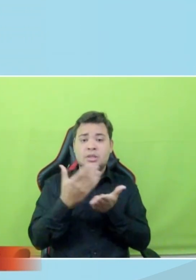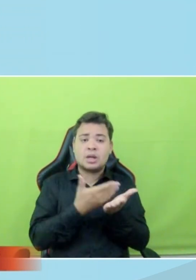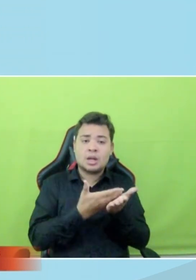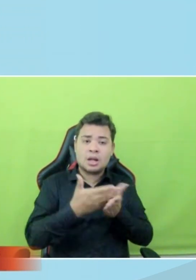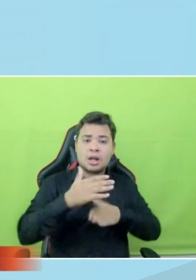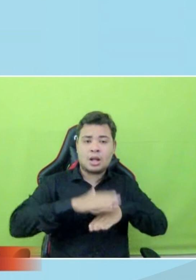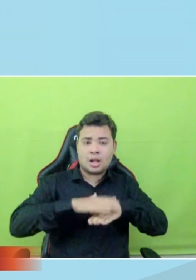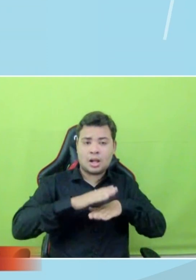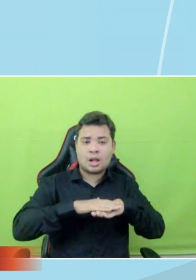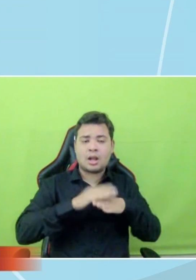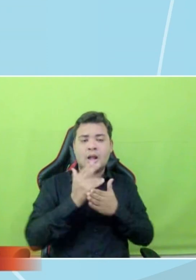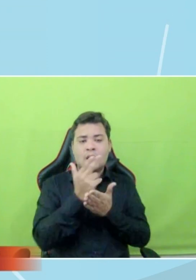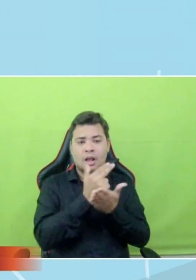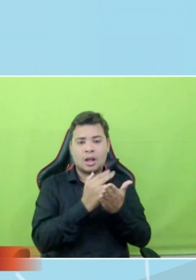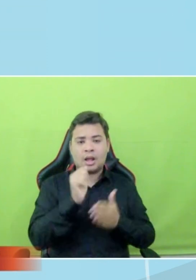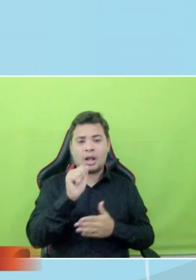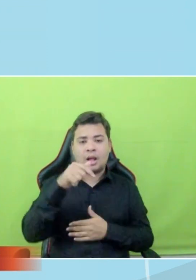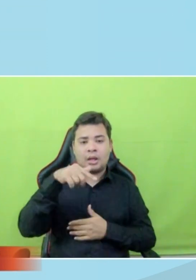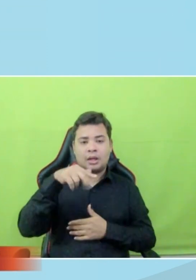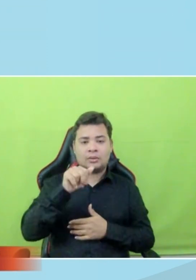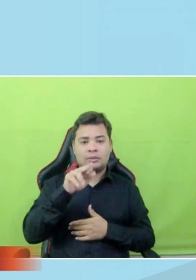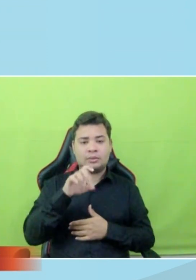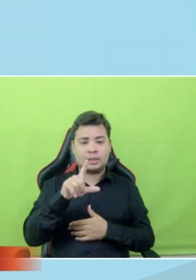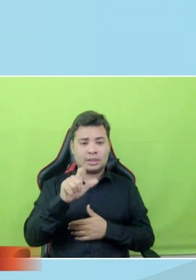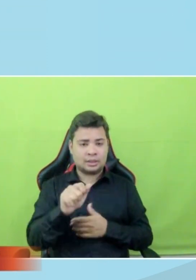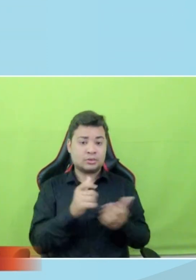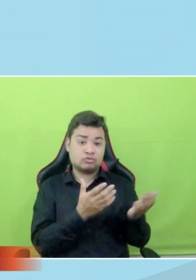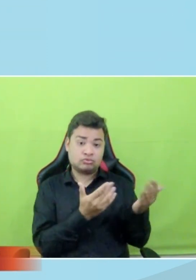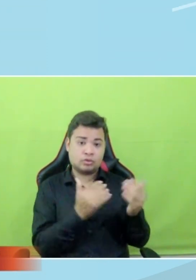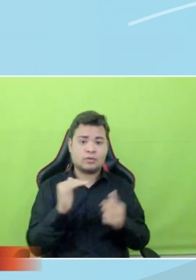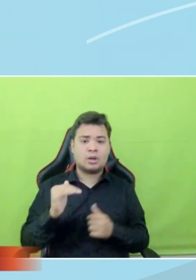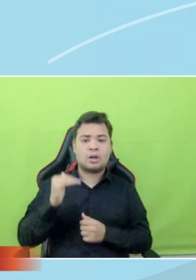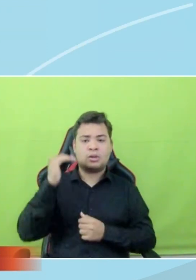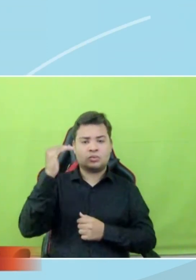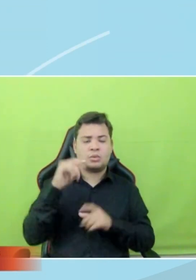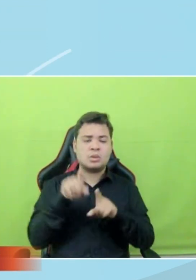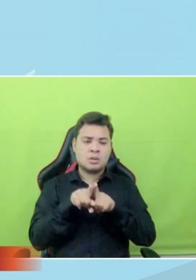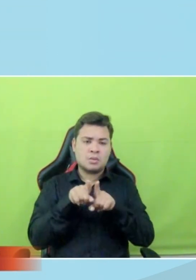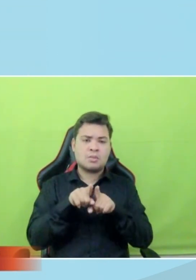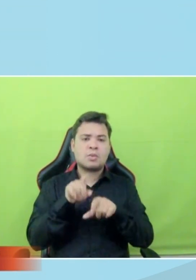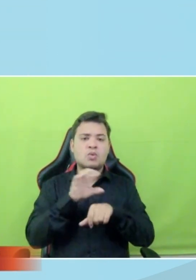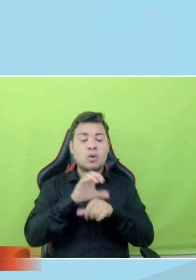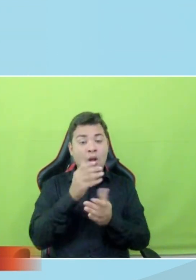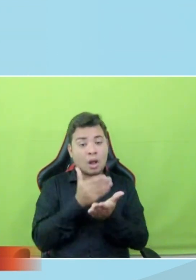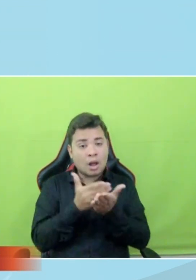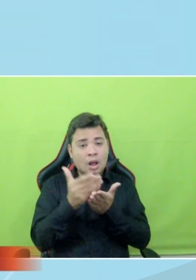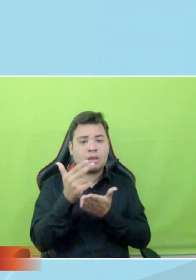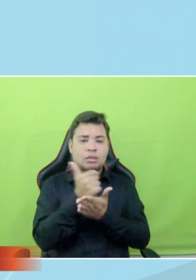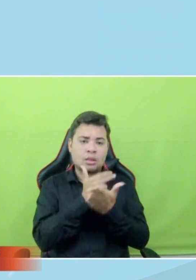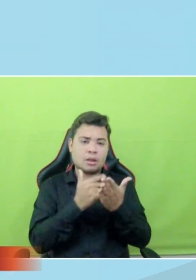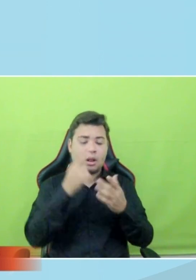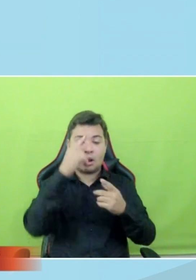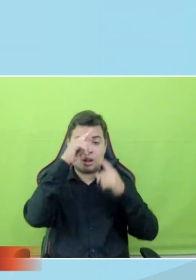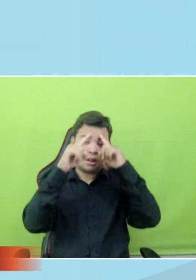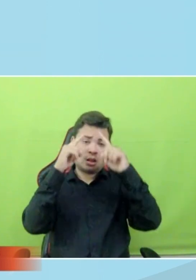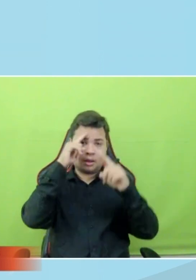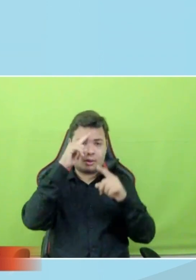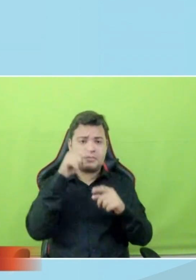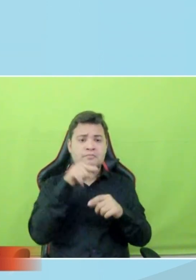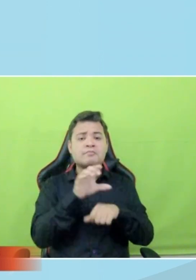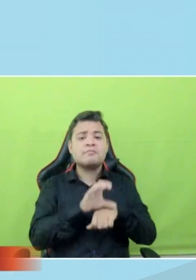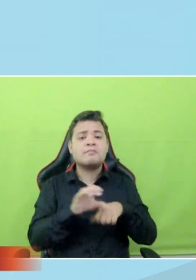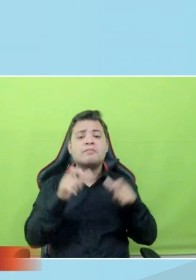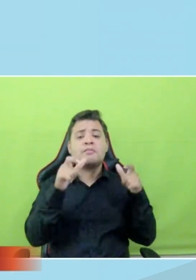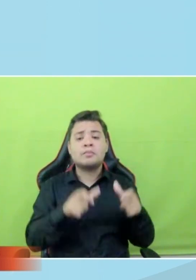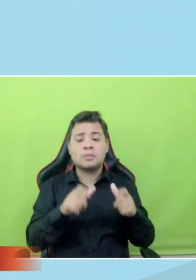jovens e adultos e também para o curso de iniciação ao desenho e criação. Os dois cursos na Escola de Artes